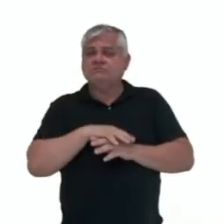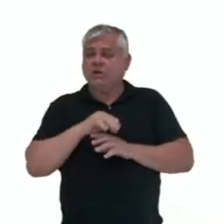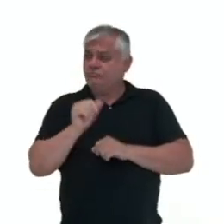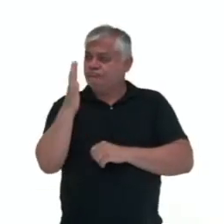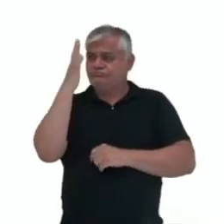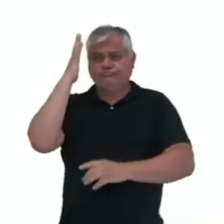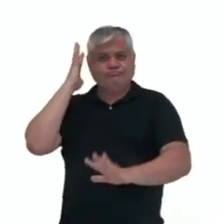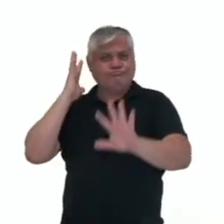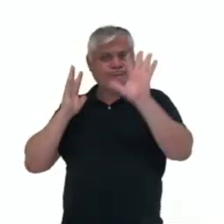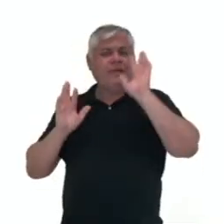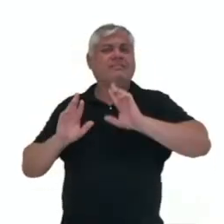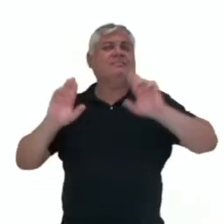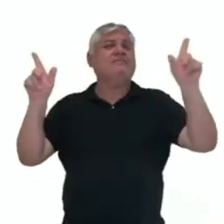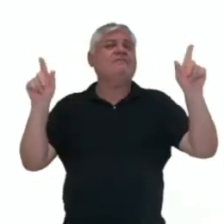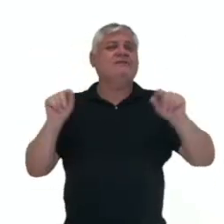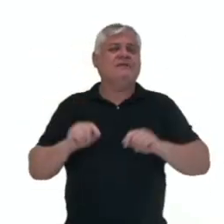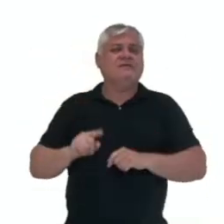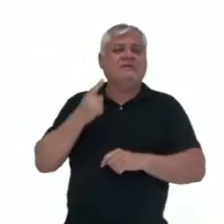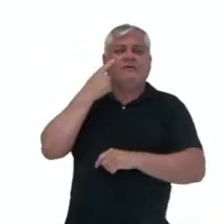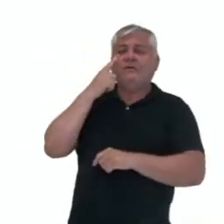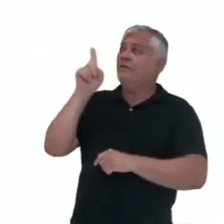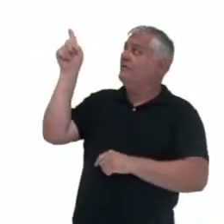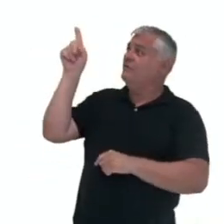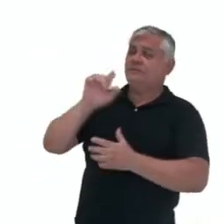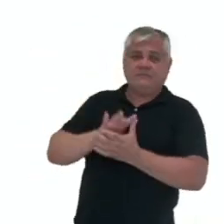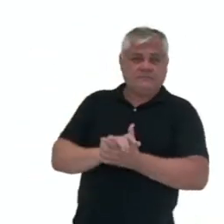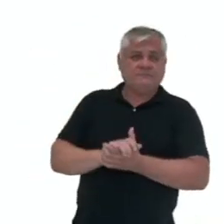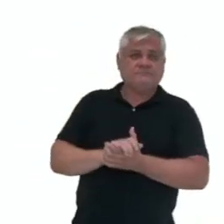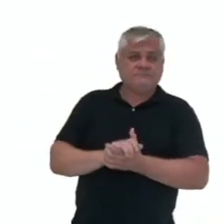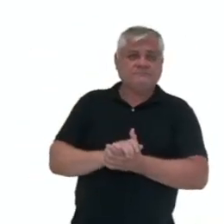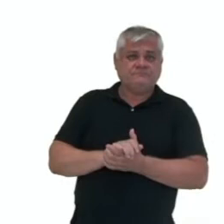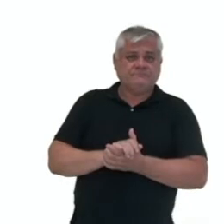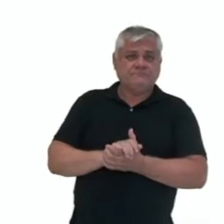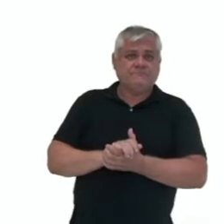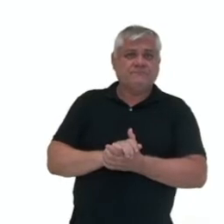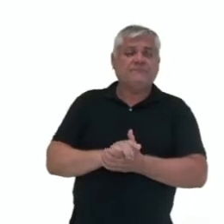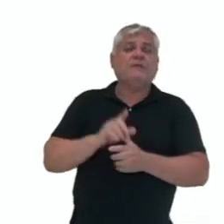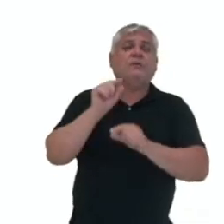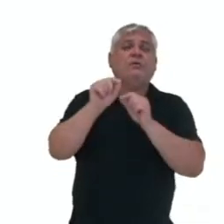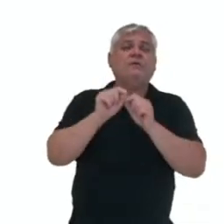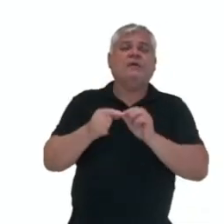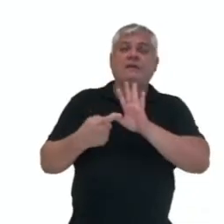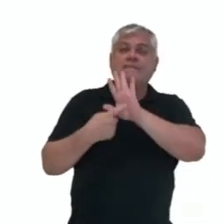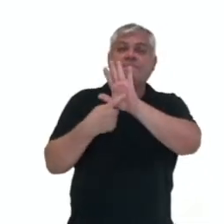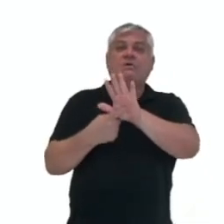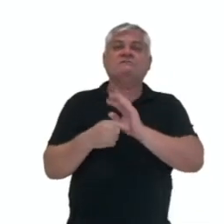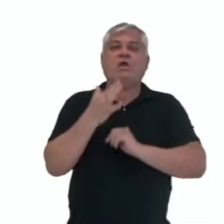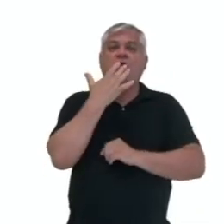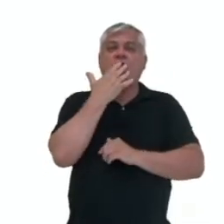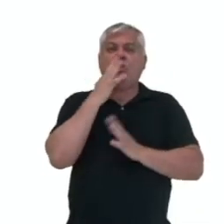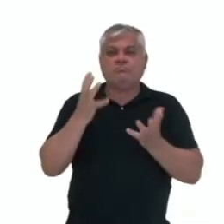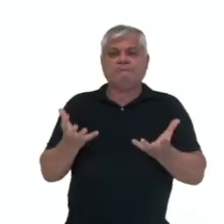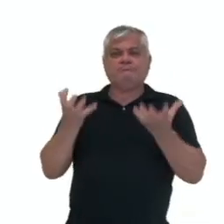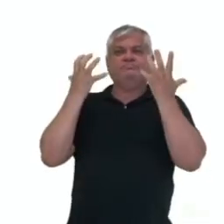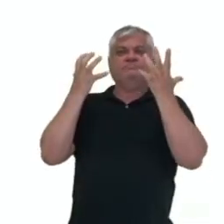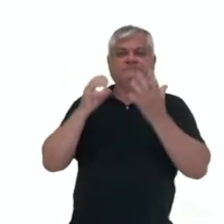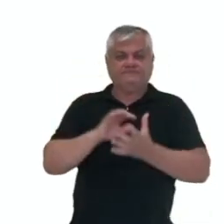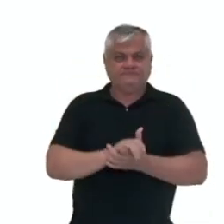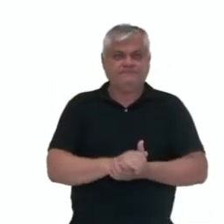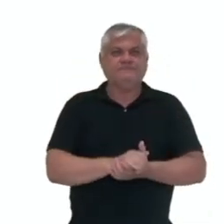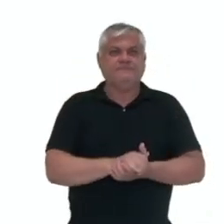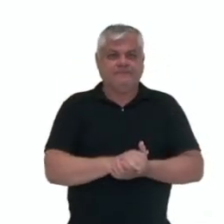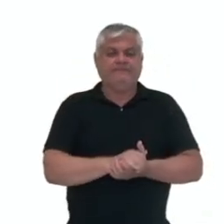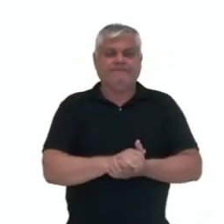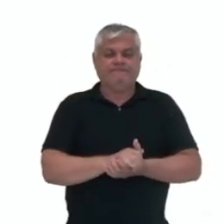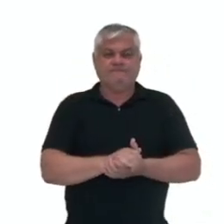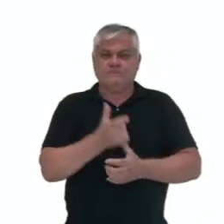há de diferente nessa pintura? Observem, além também da exploração das cores do artista. O pintor